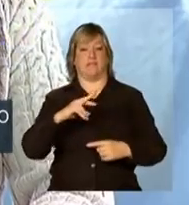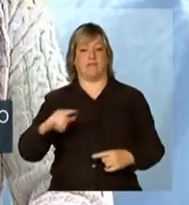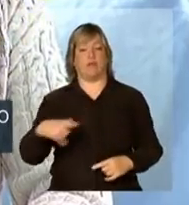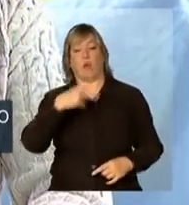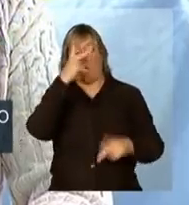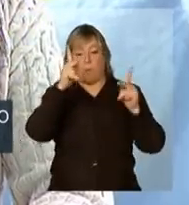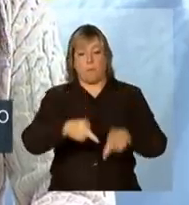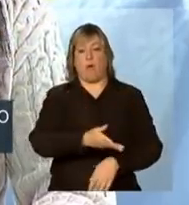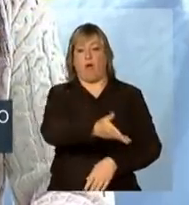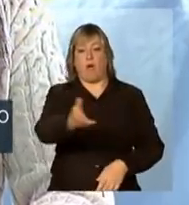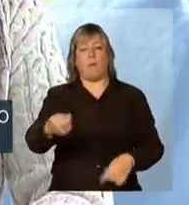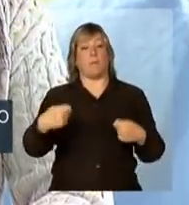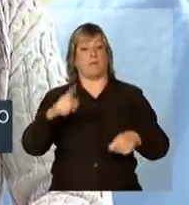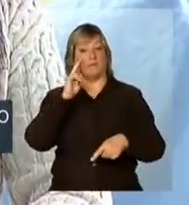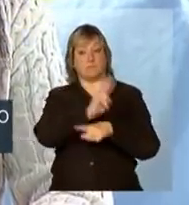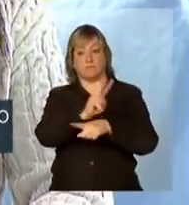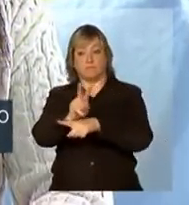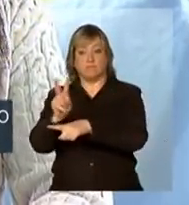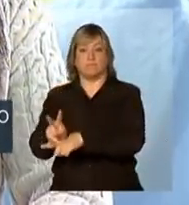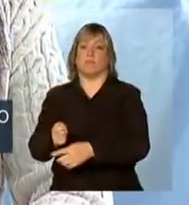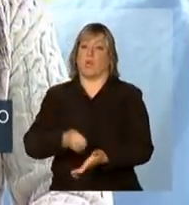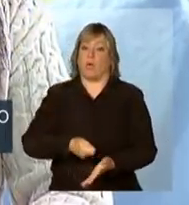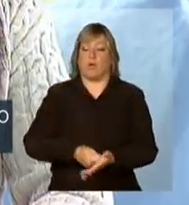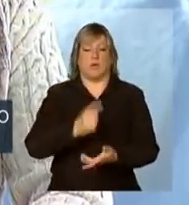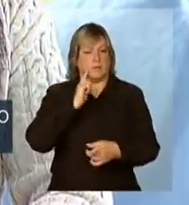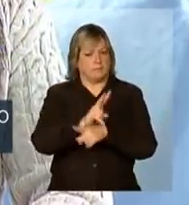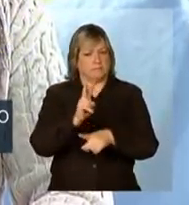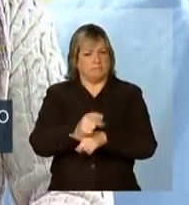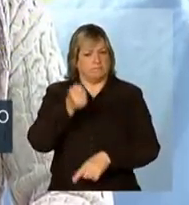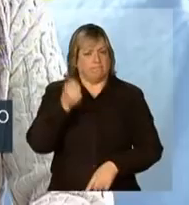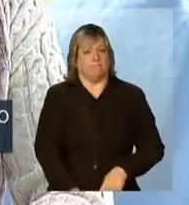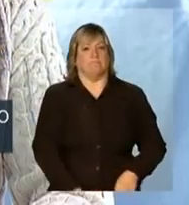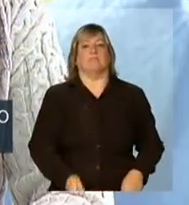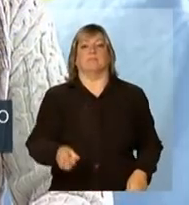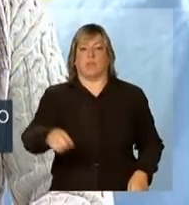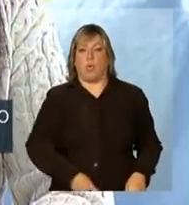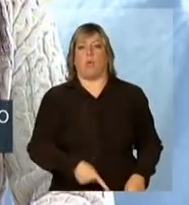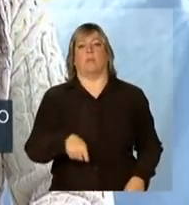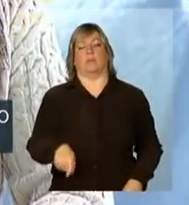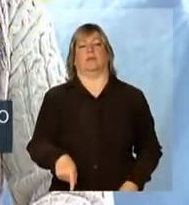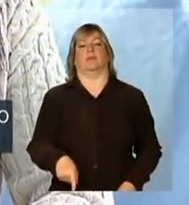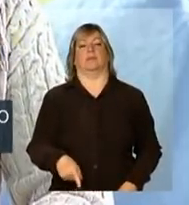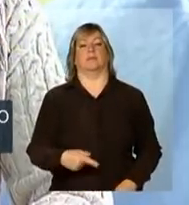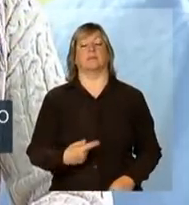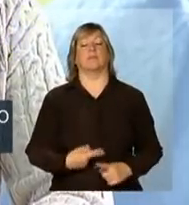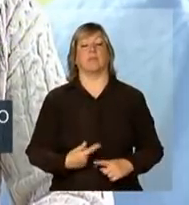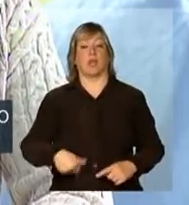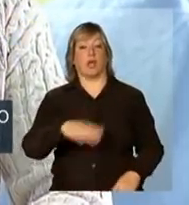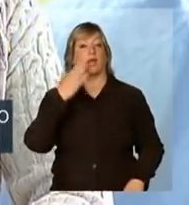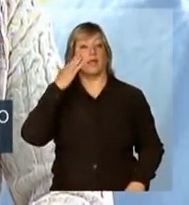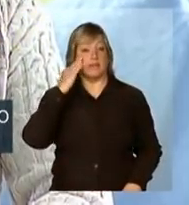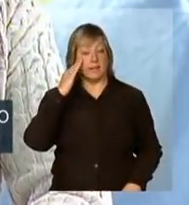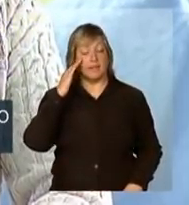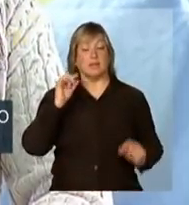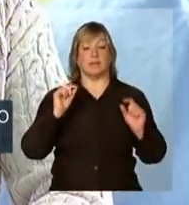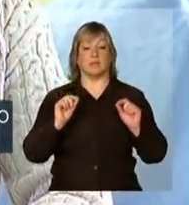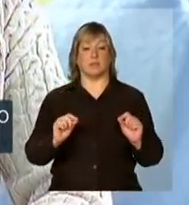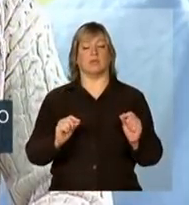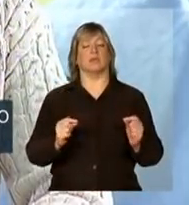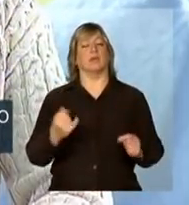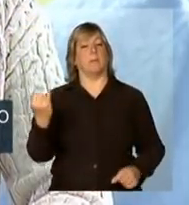tem o dever de est lá fiscalizando, acompanhando e mobilizando para esse plano dar certo. E nós entendemos muito bem